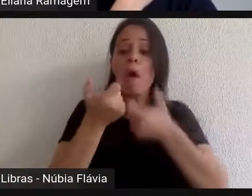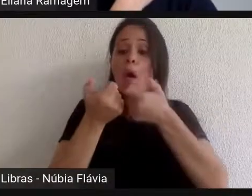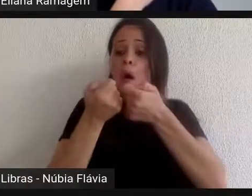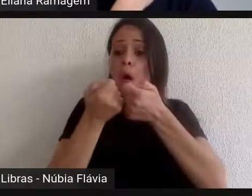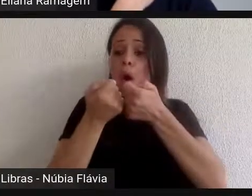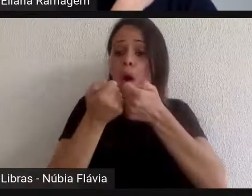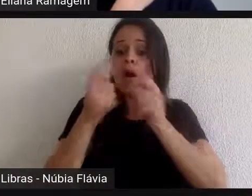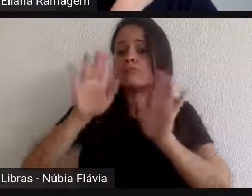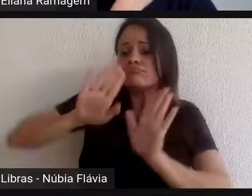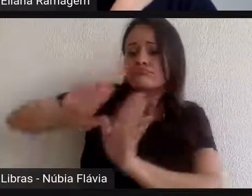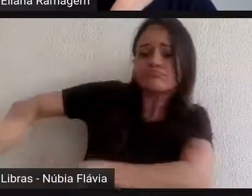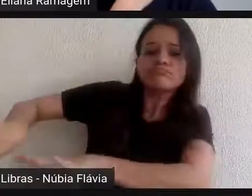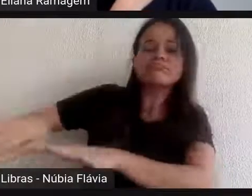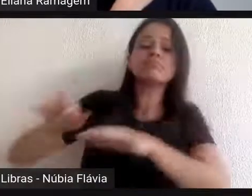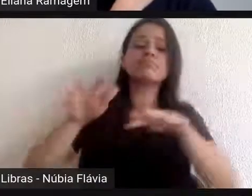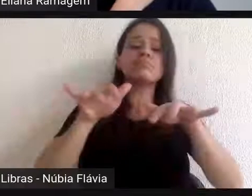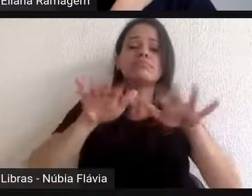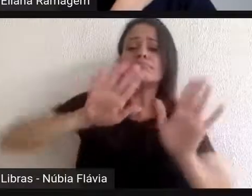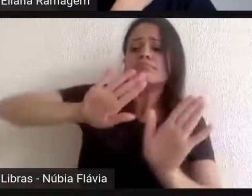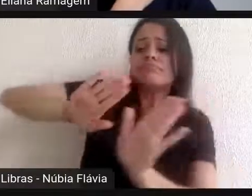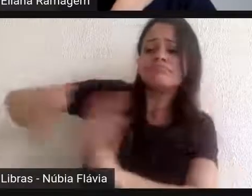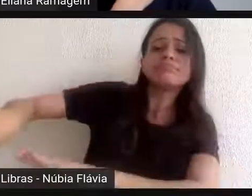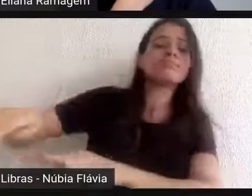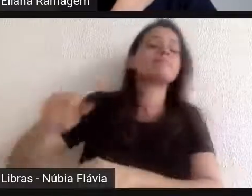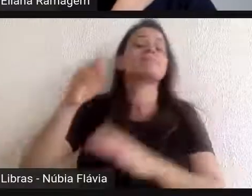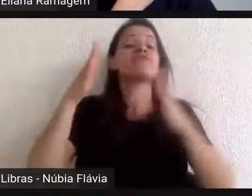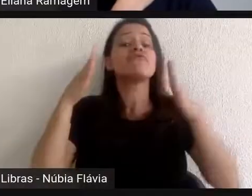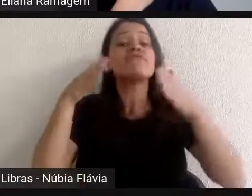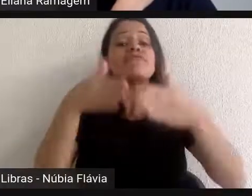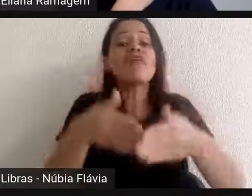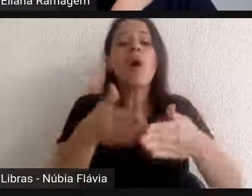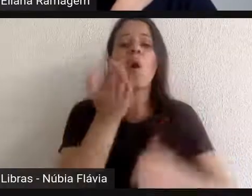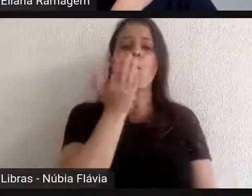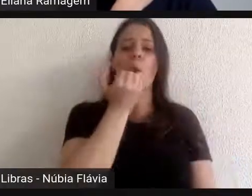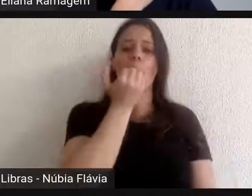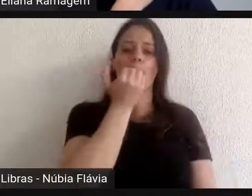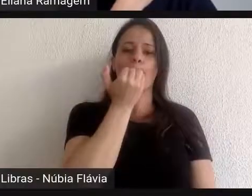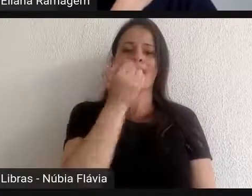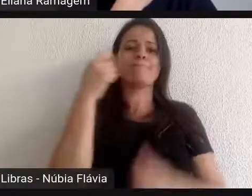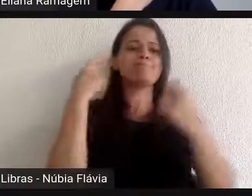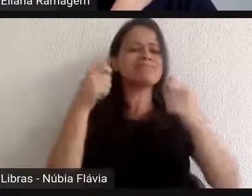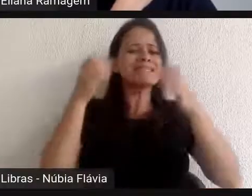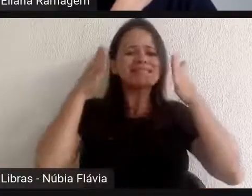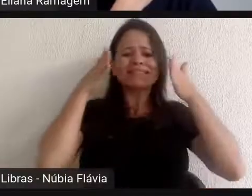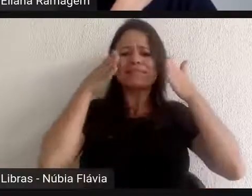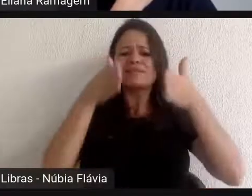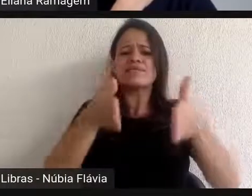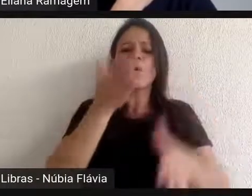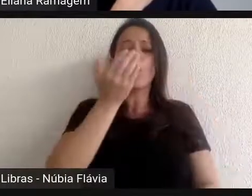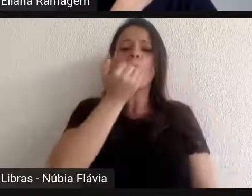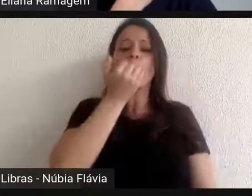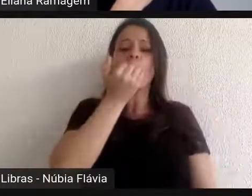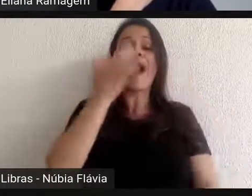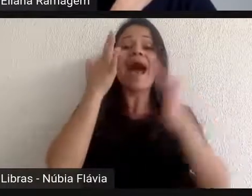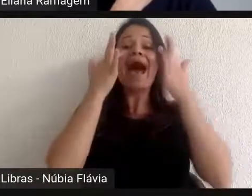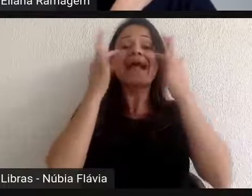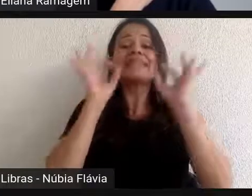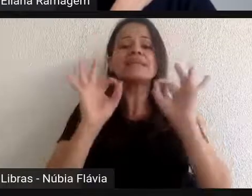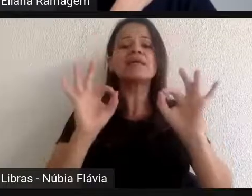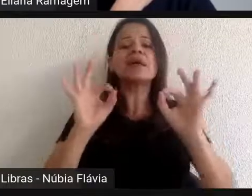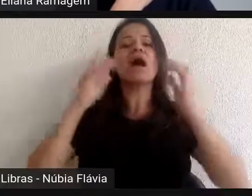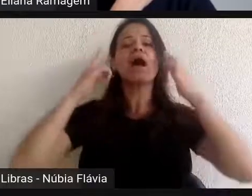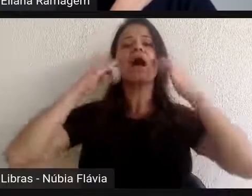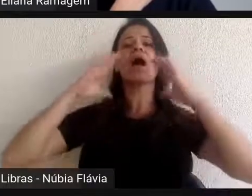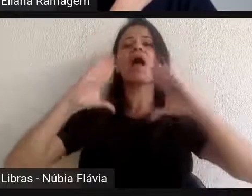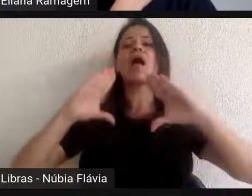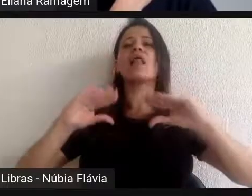mensagens, né, para eu focar naquilo que eu estou fazendo, focar na minha refeição, comer com atenção,